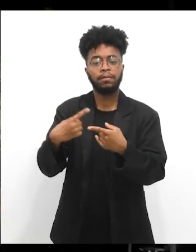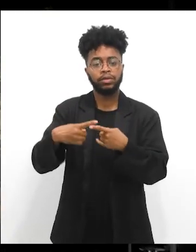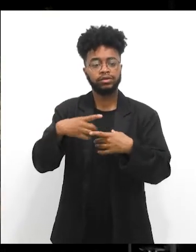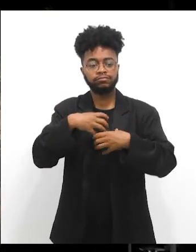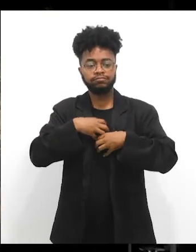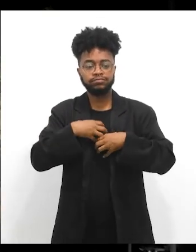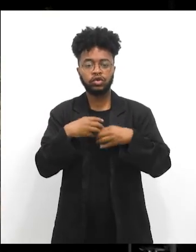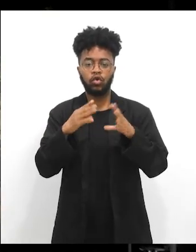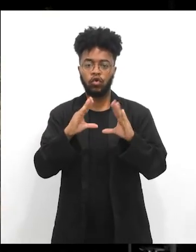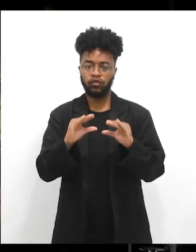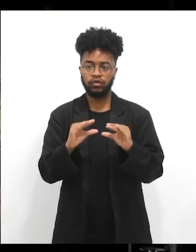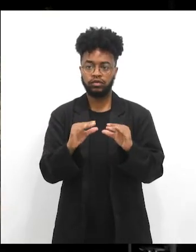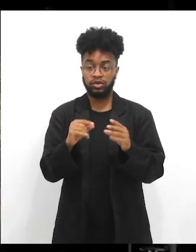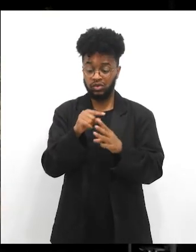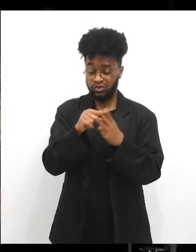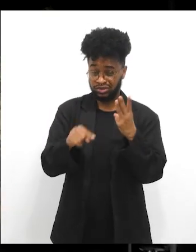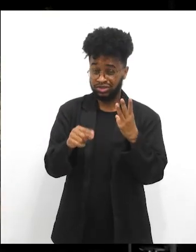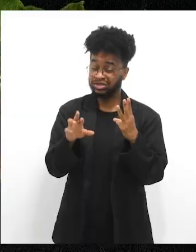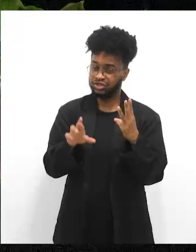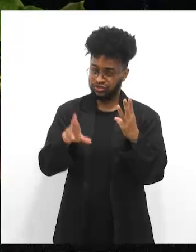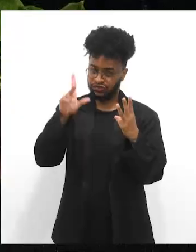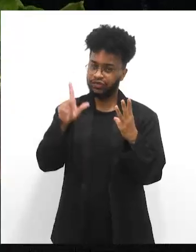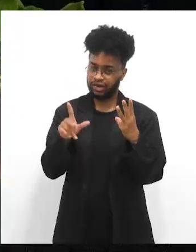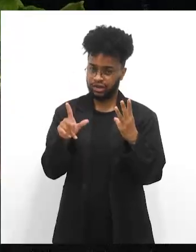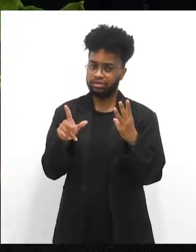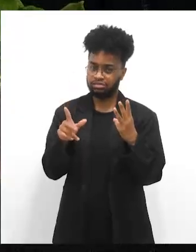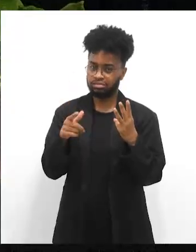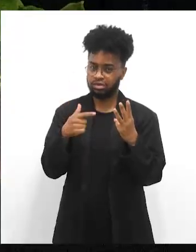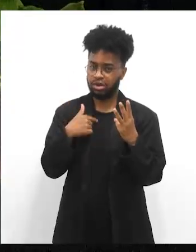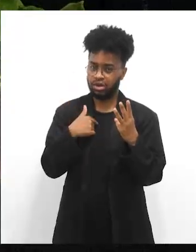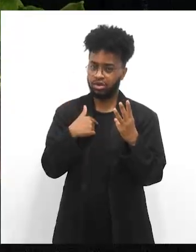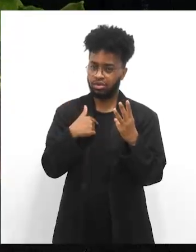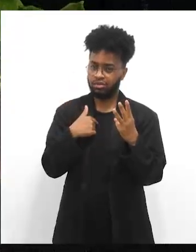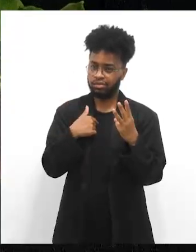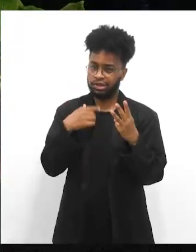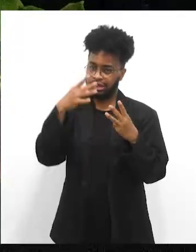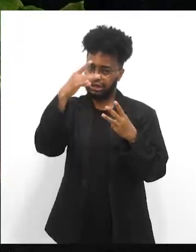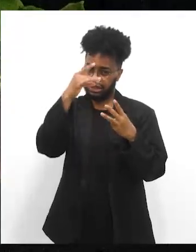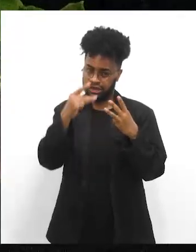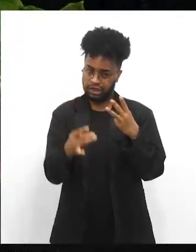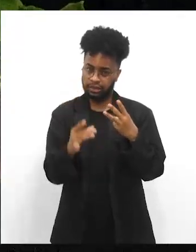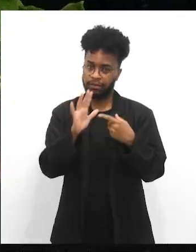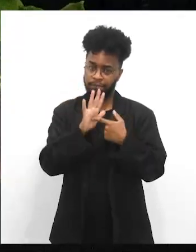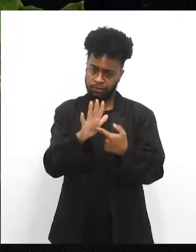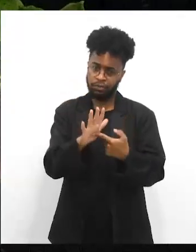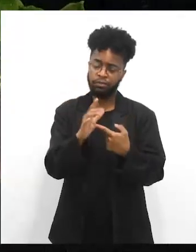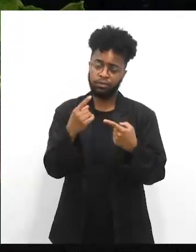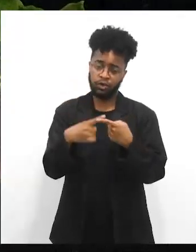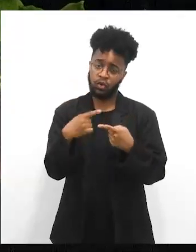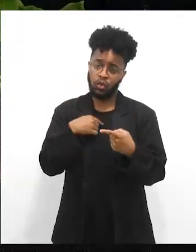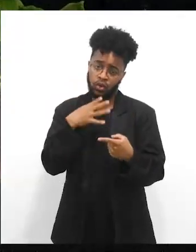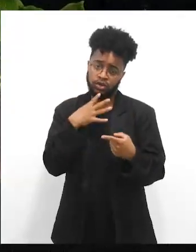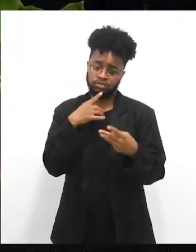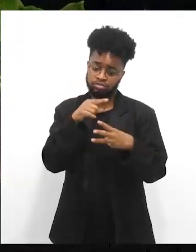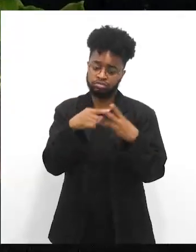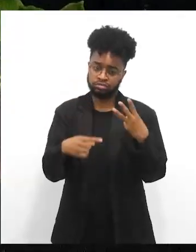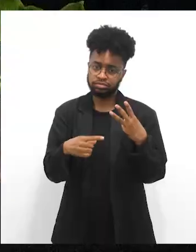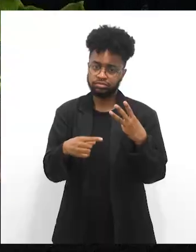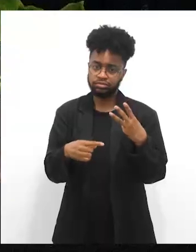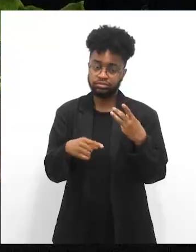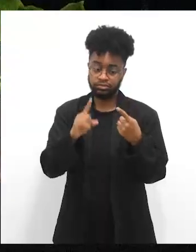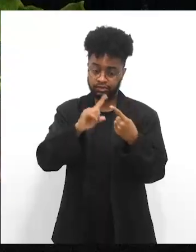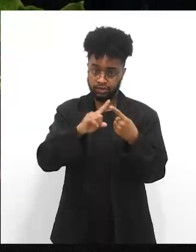que já é uma coisa muito confortável. Os 3 são diferentes. Eu queria até entrar nisso. Por conhecer, eu queria